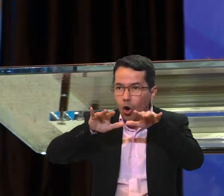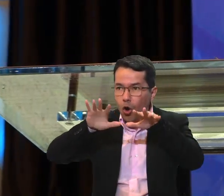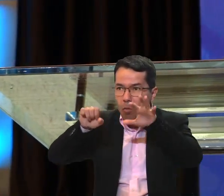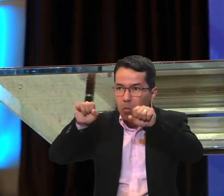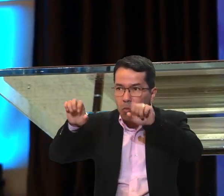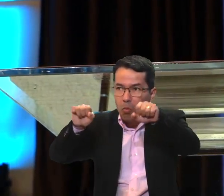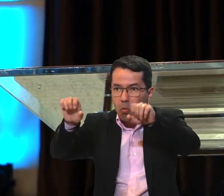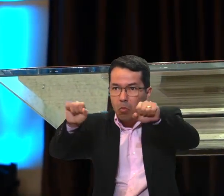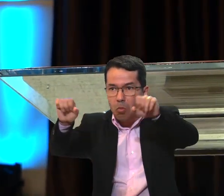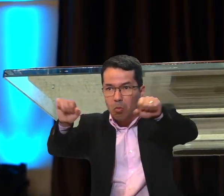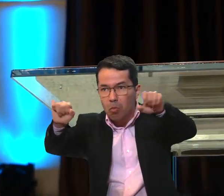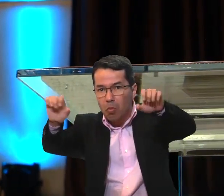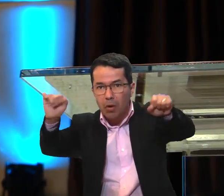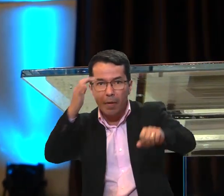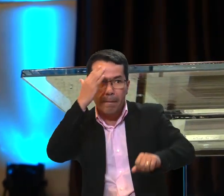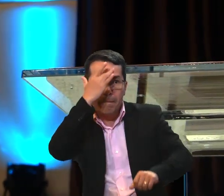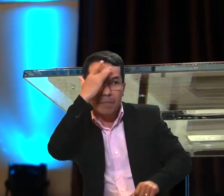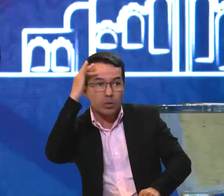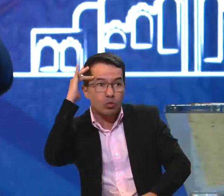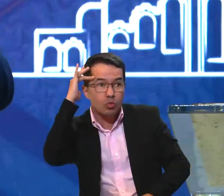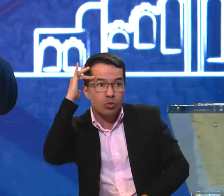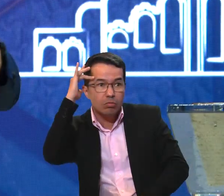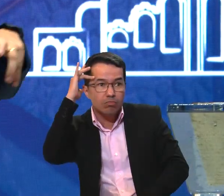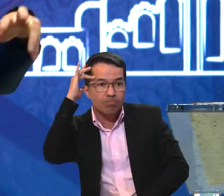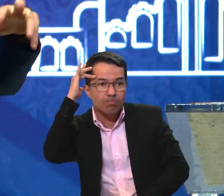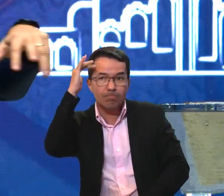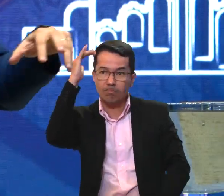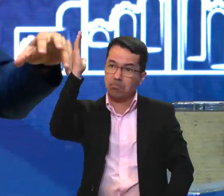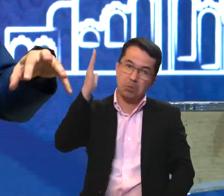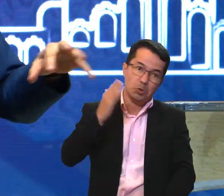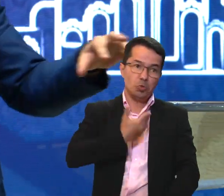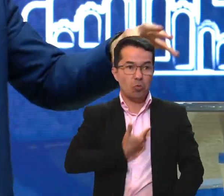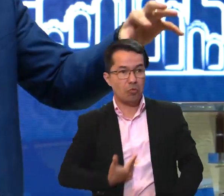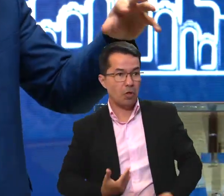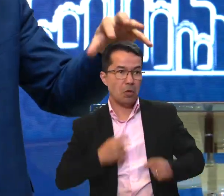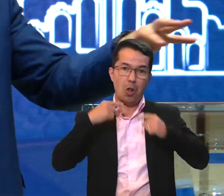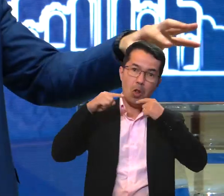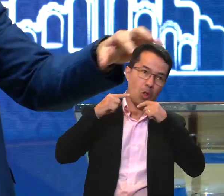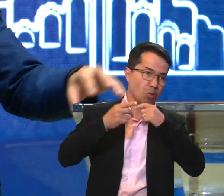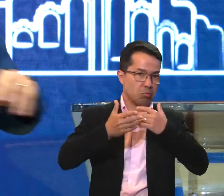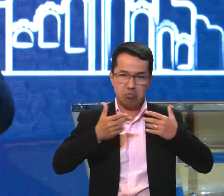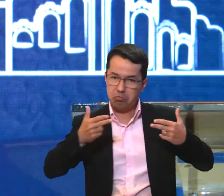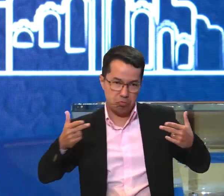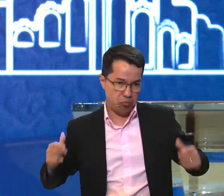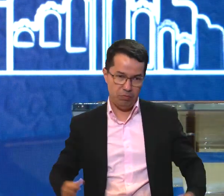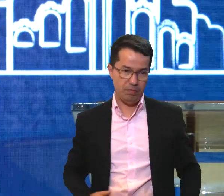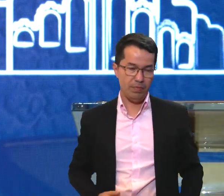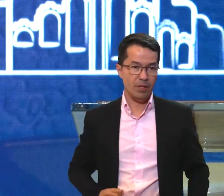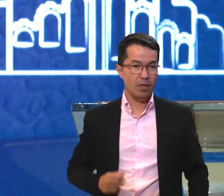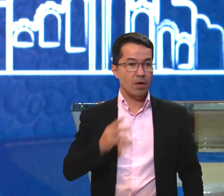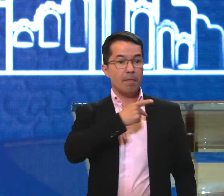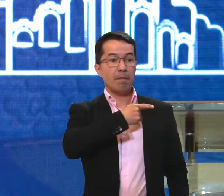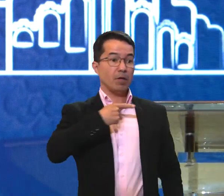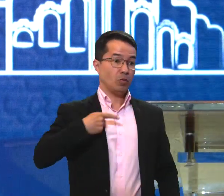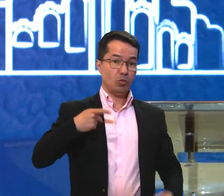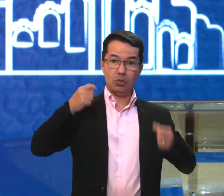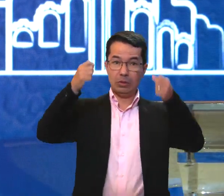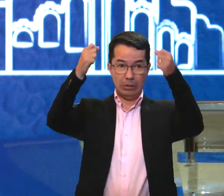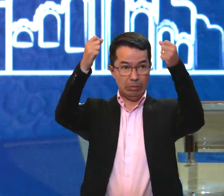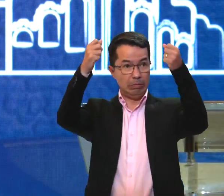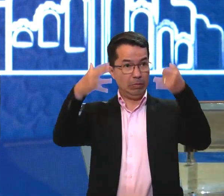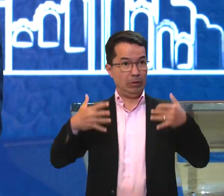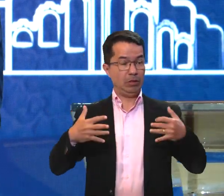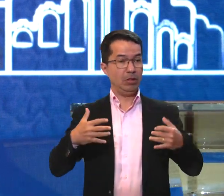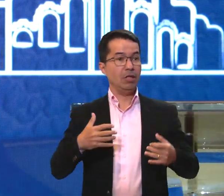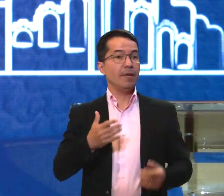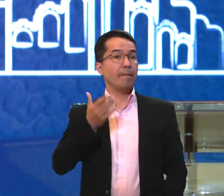seminarista, ele participou de um trabalho social que acontecia numa comunidade pobre nos Estados Unidos.